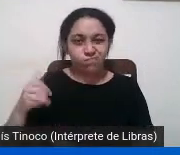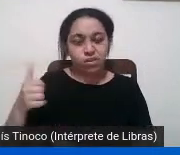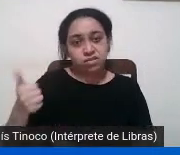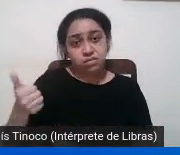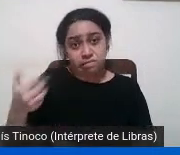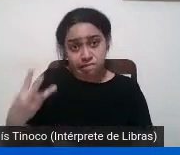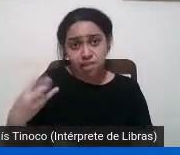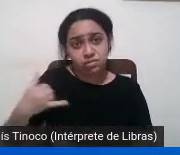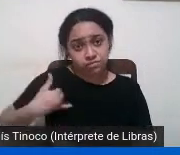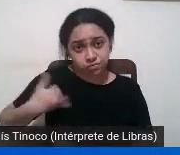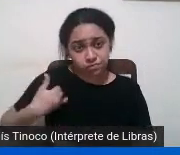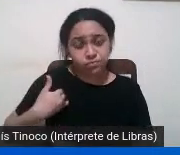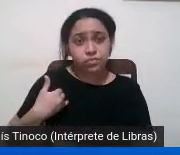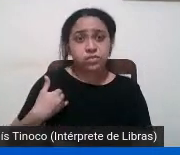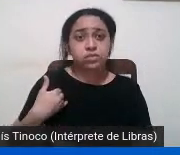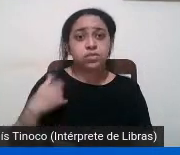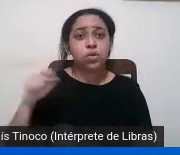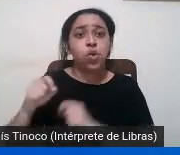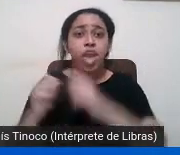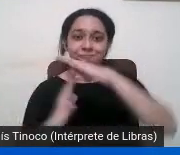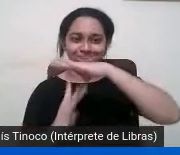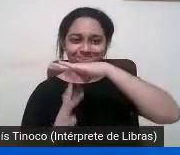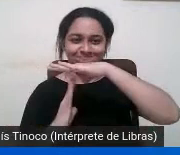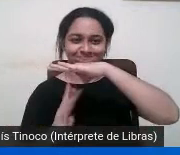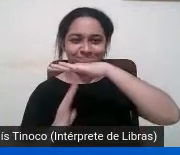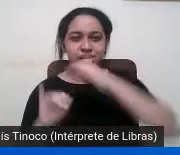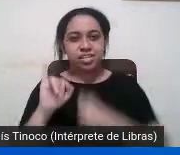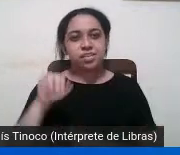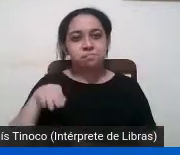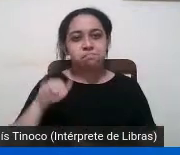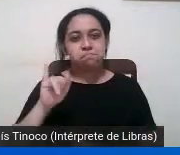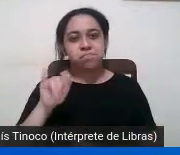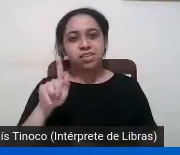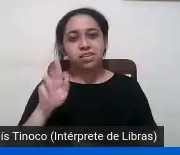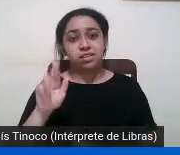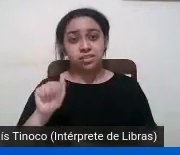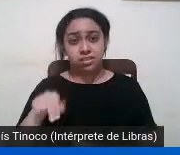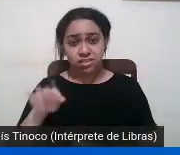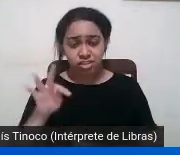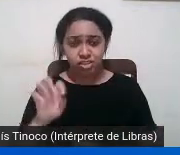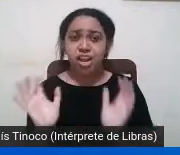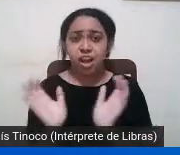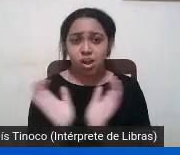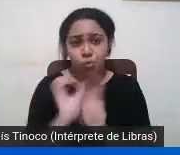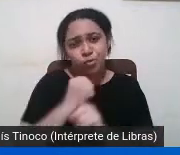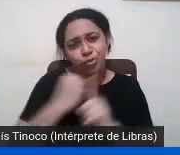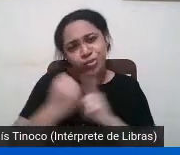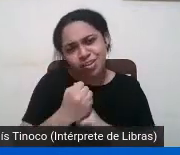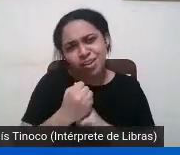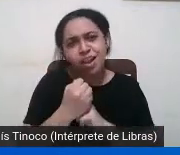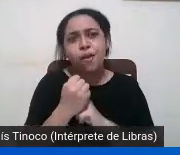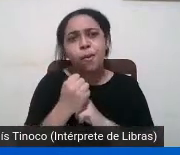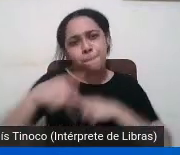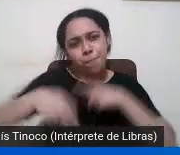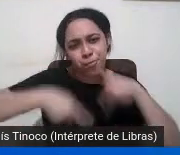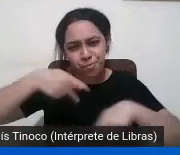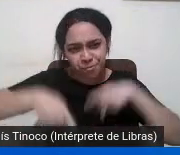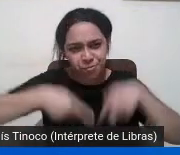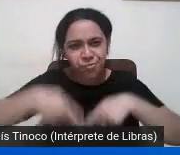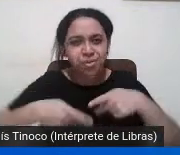de origem Imigrante né de classe social mais popular e para